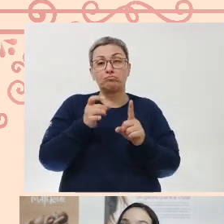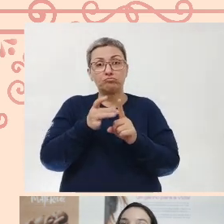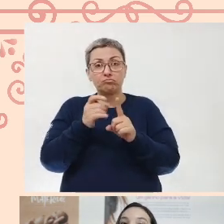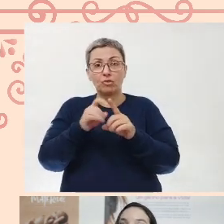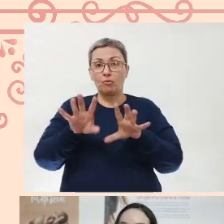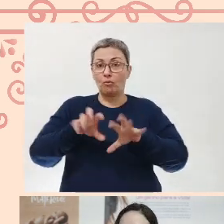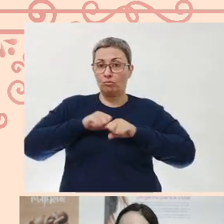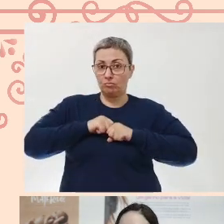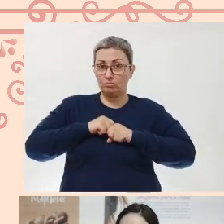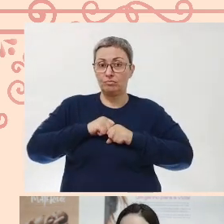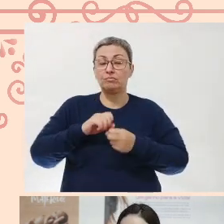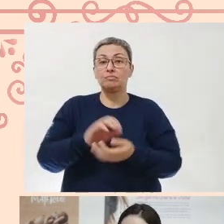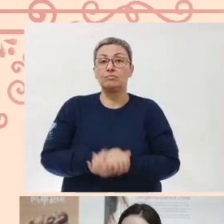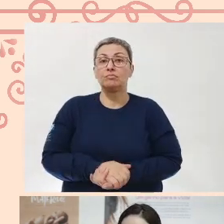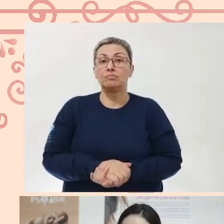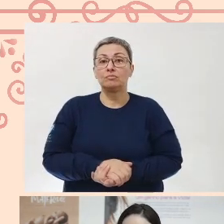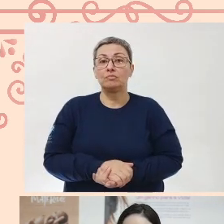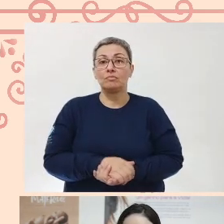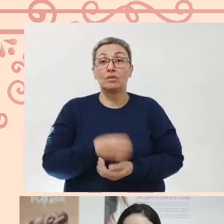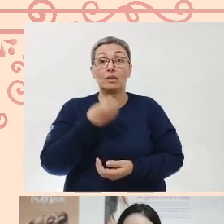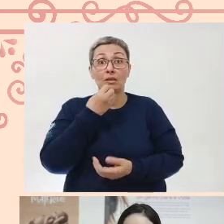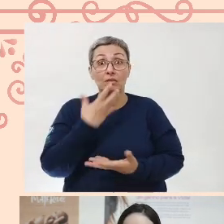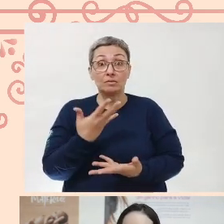muito a absorção de ferro da comida.